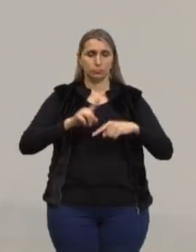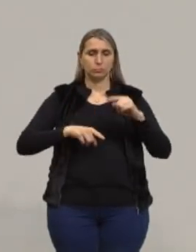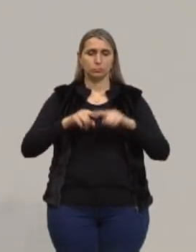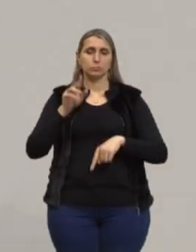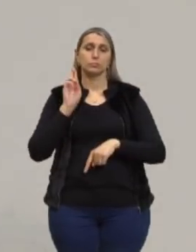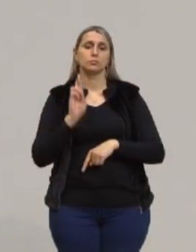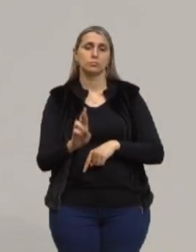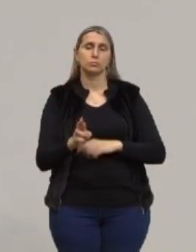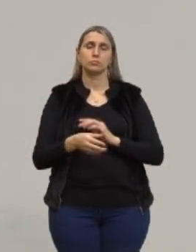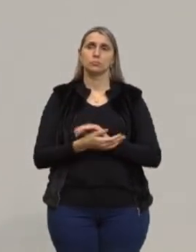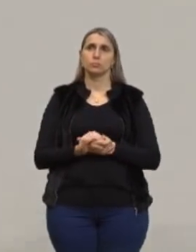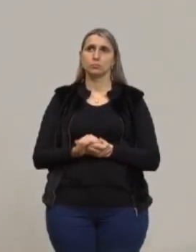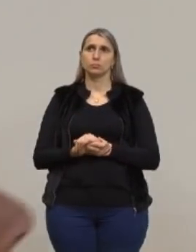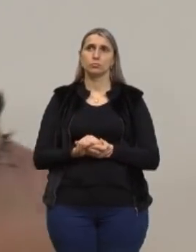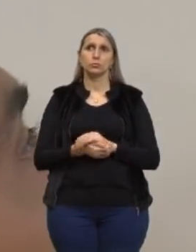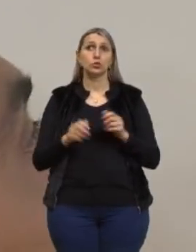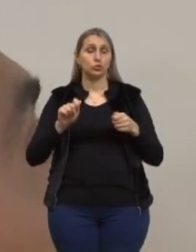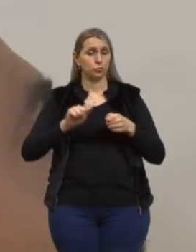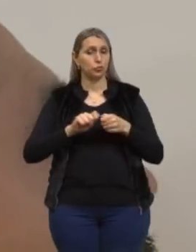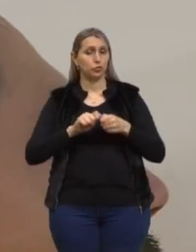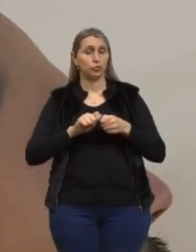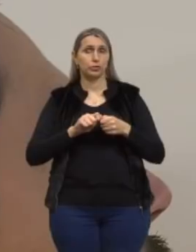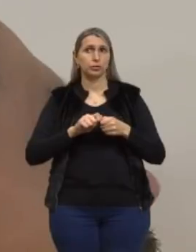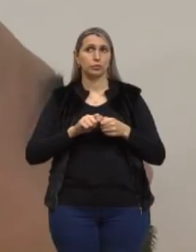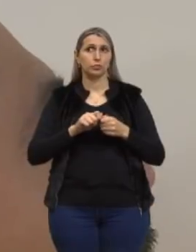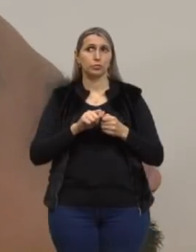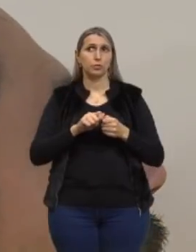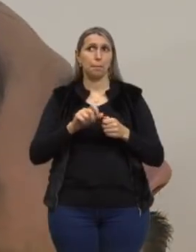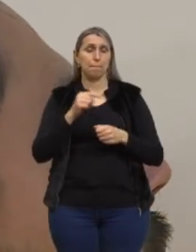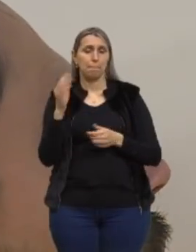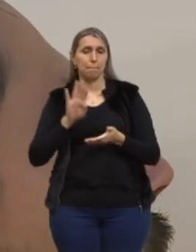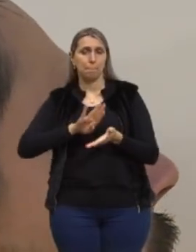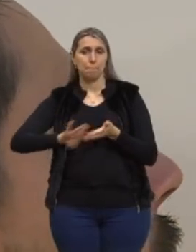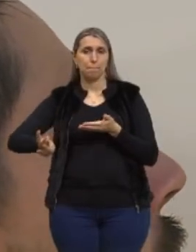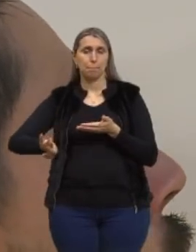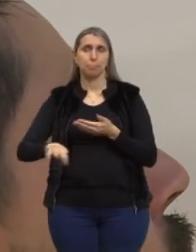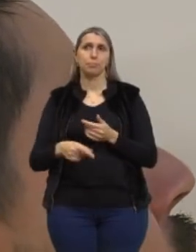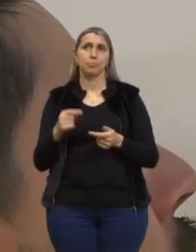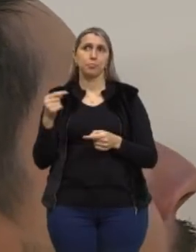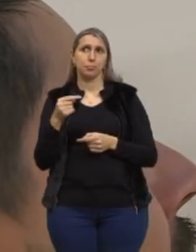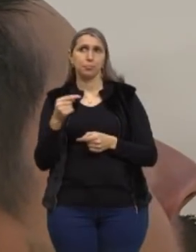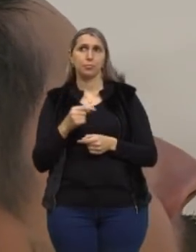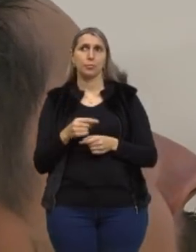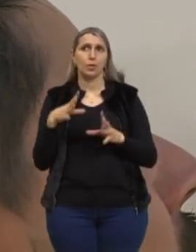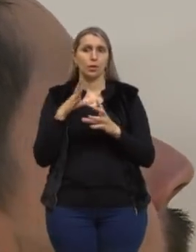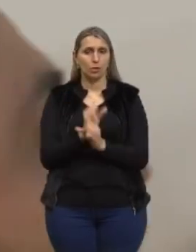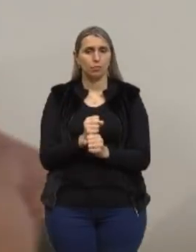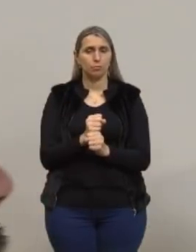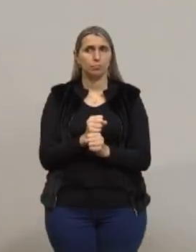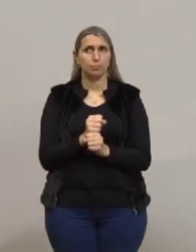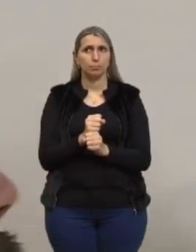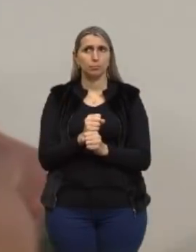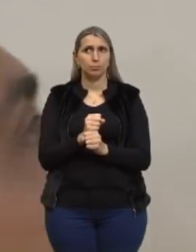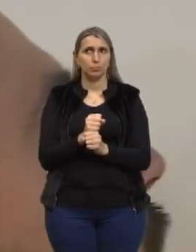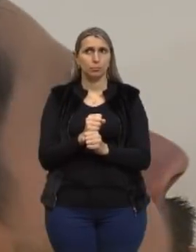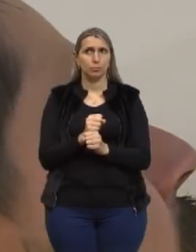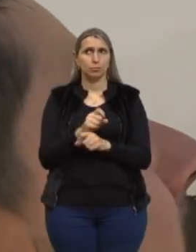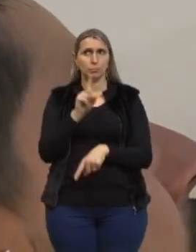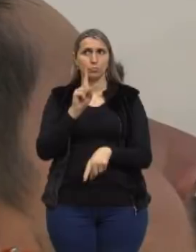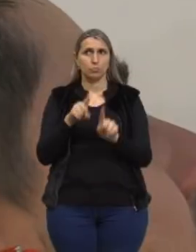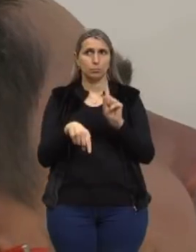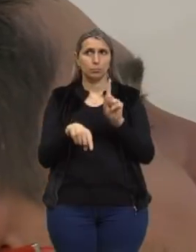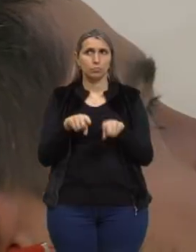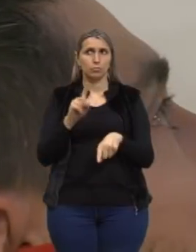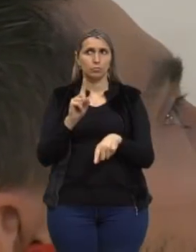e nesse caso entalpia de formação - é o somatório da entalpia